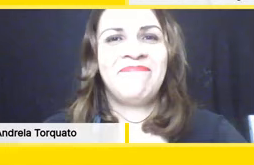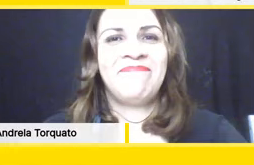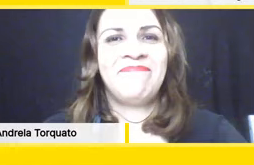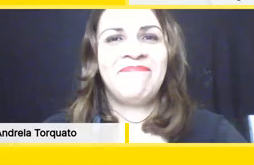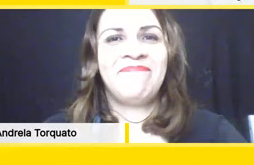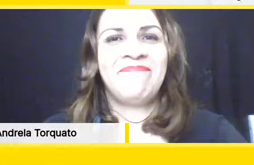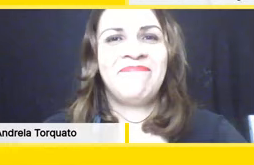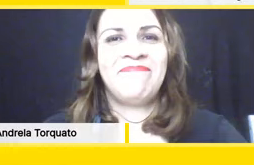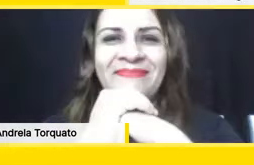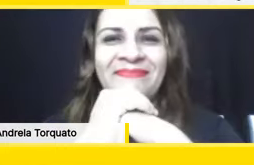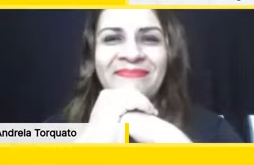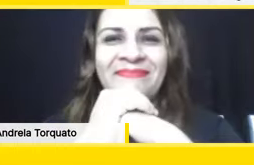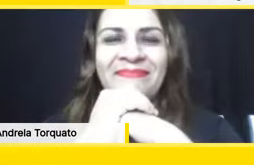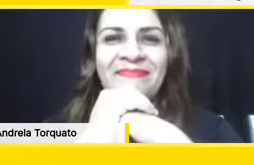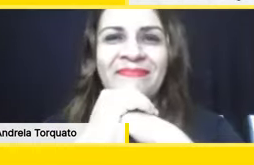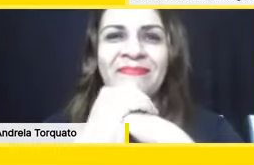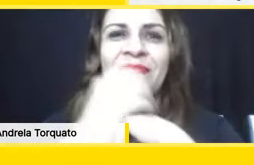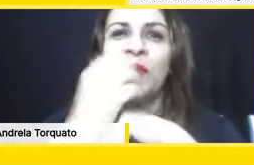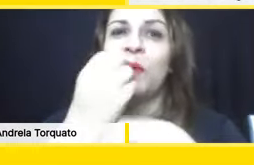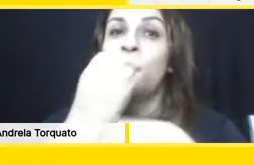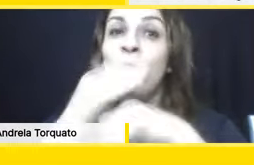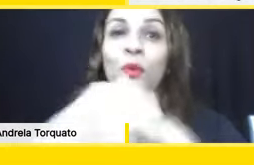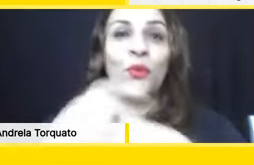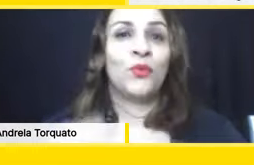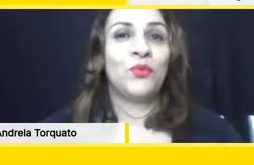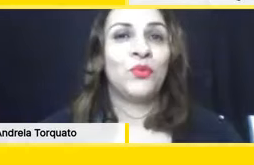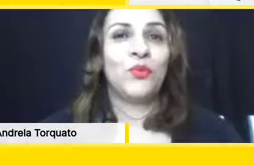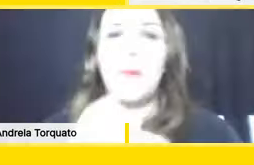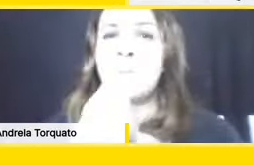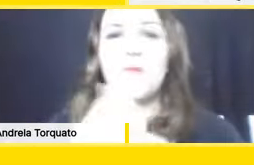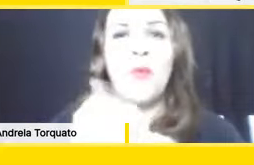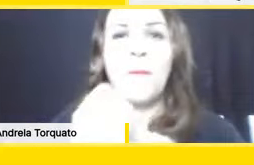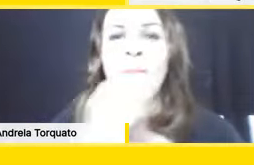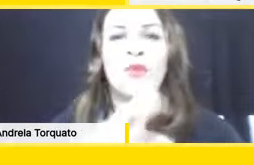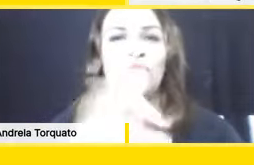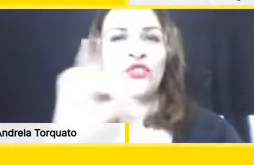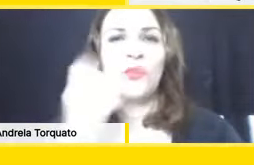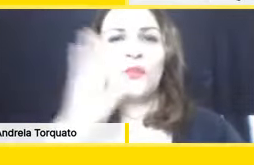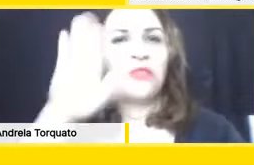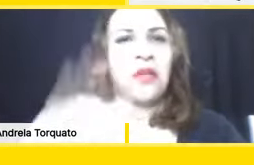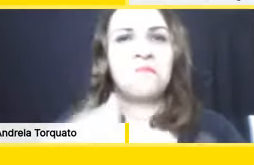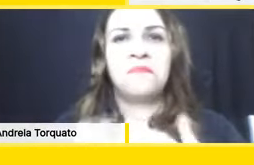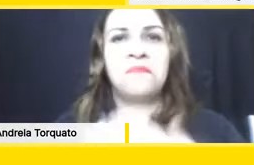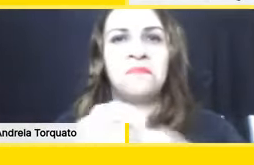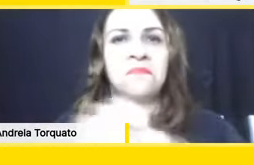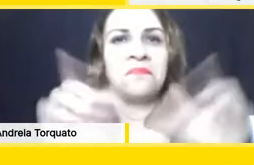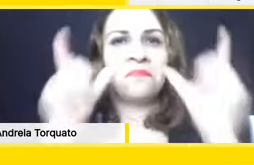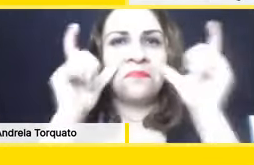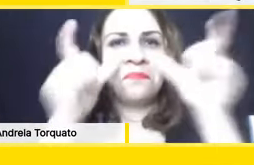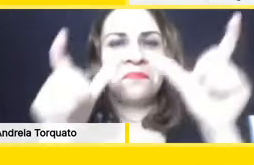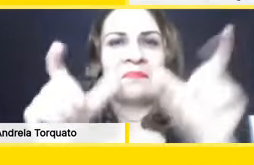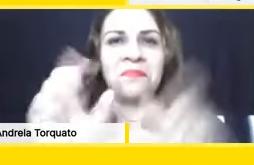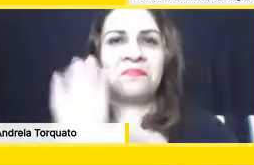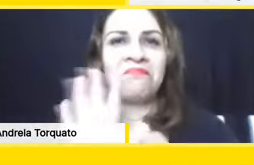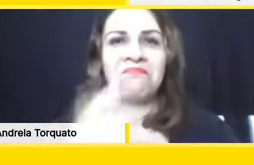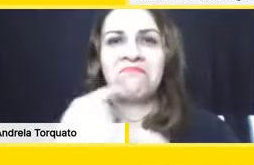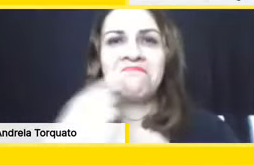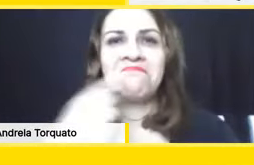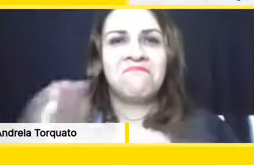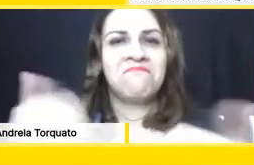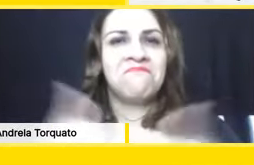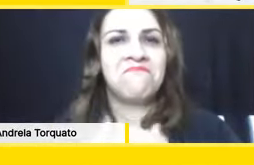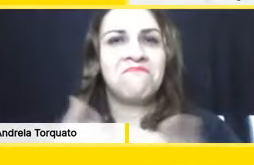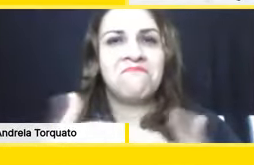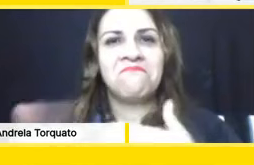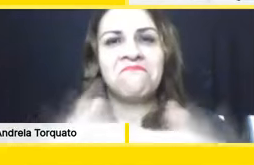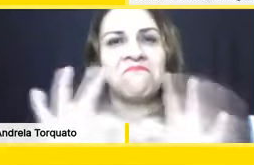Boa noite, deputado. Bom dia, boa tarde, porque essa live vai ficar à disposição de todo mundo, dos autistas, das